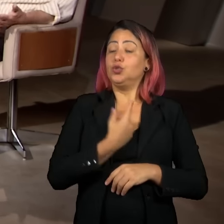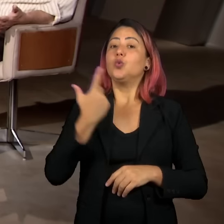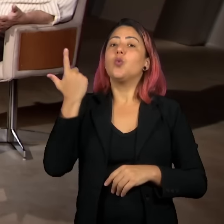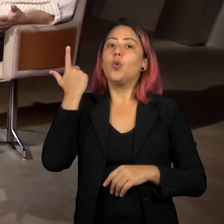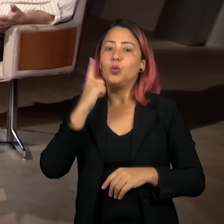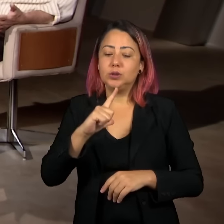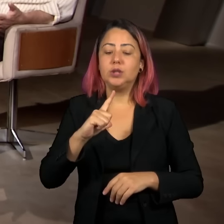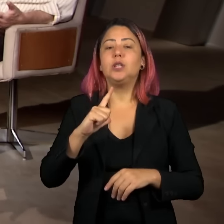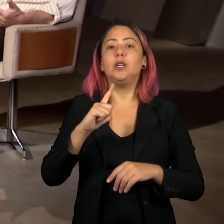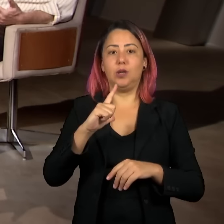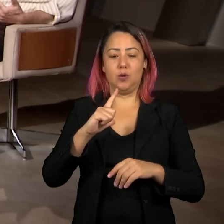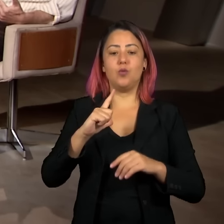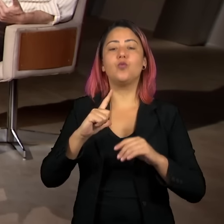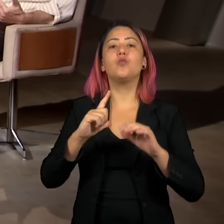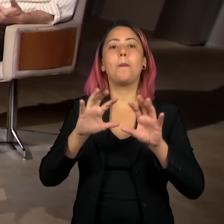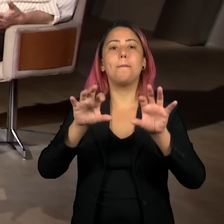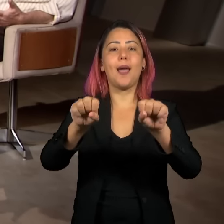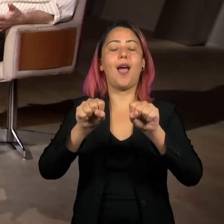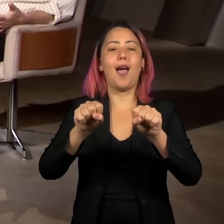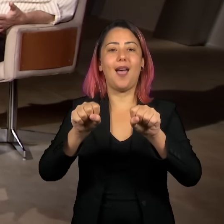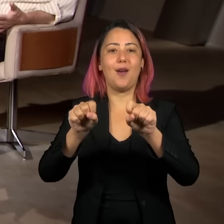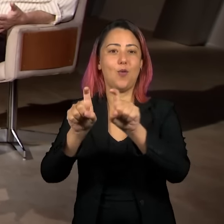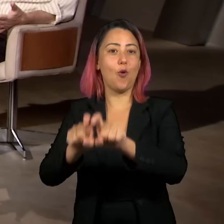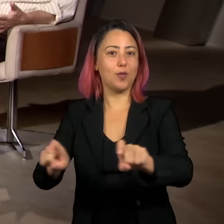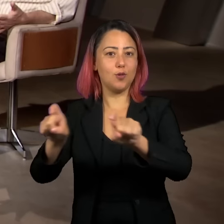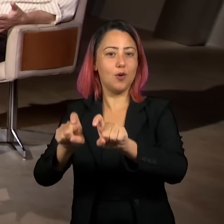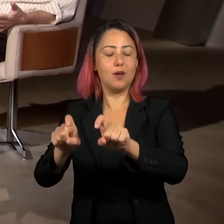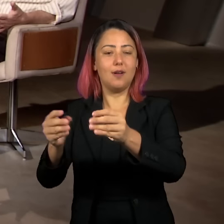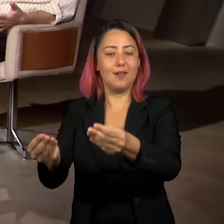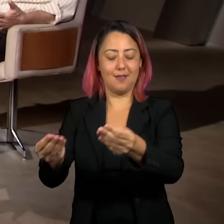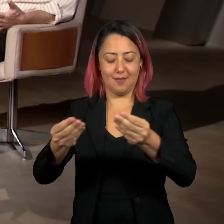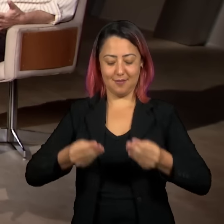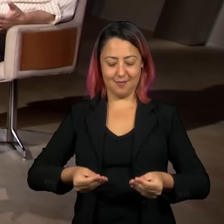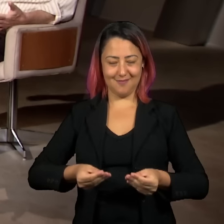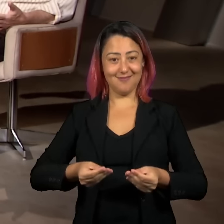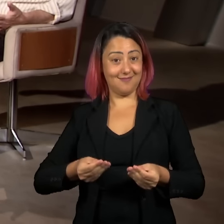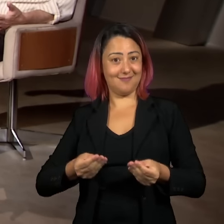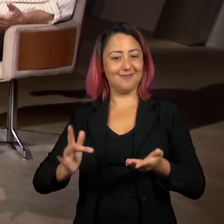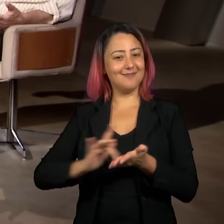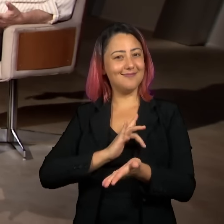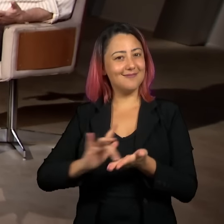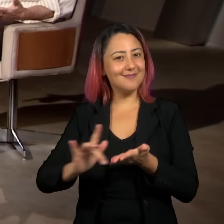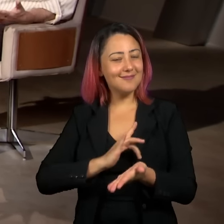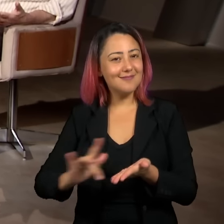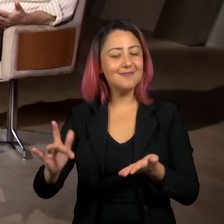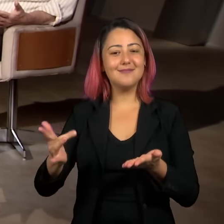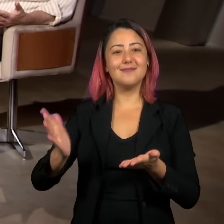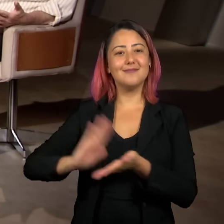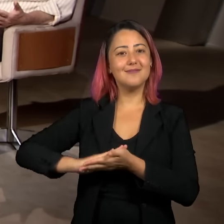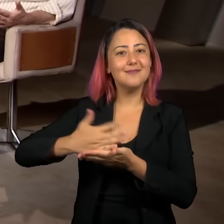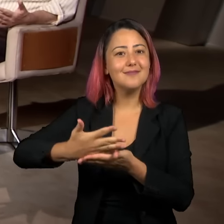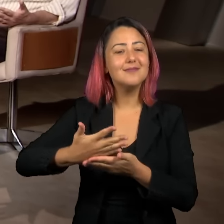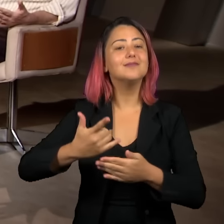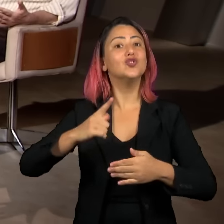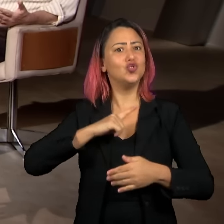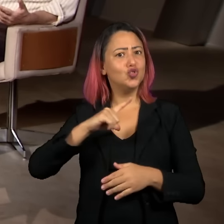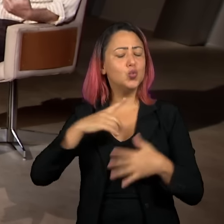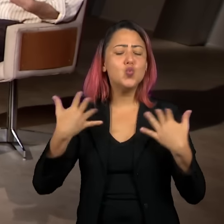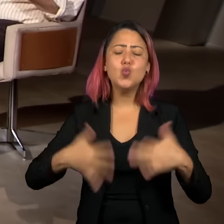da carteira dele de trabalhar com os professores né mão na né pegando porque era uma era um